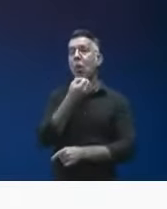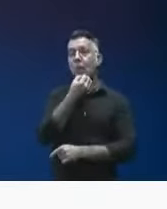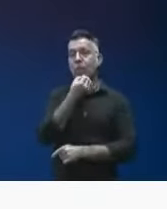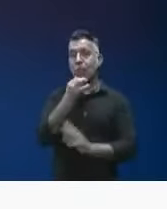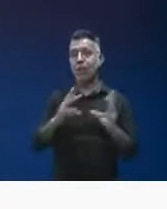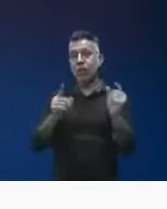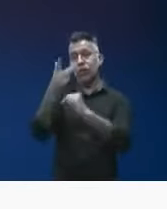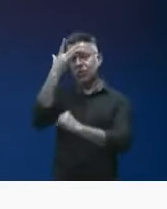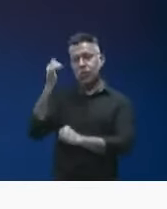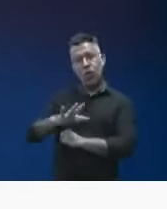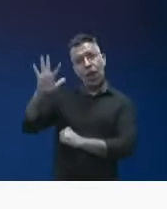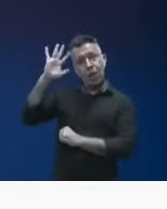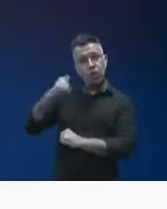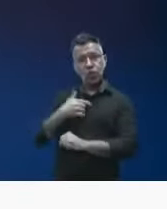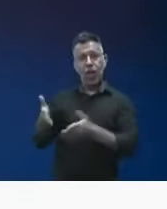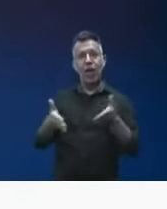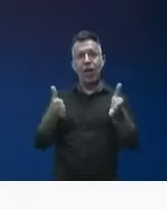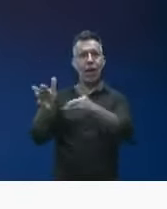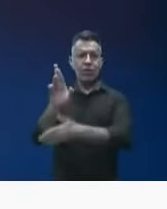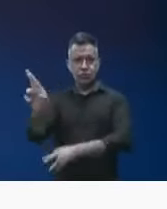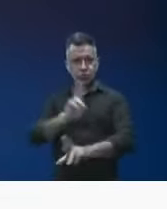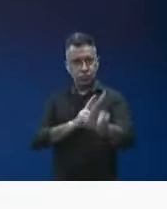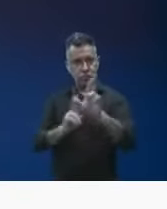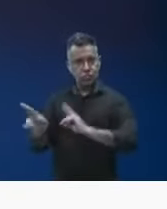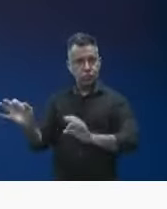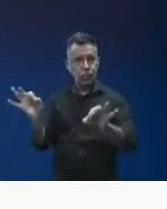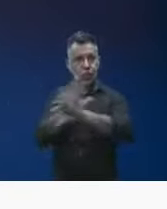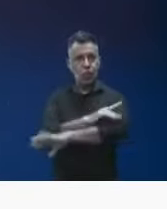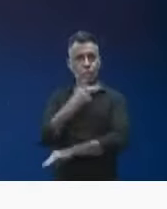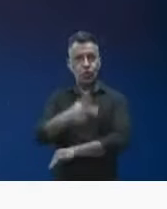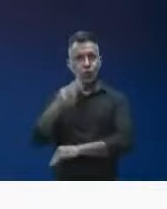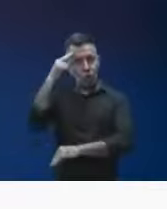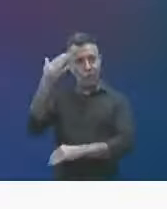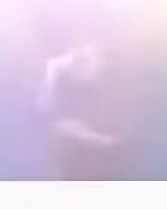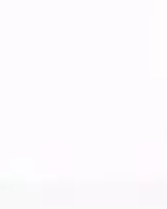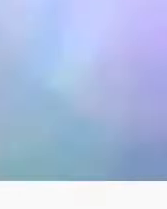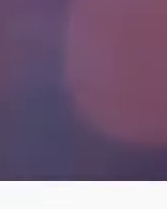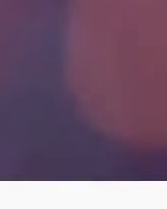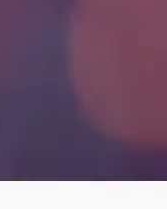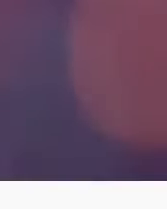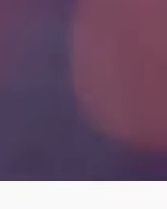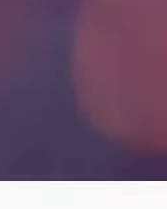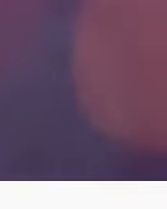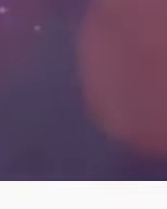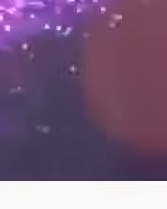oportunidade para as pessoas imaginarem caminhos e realizarem sonhos. Muito obrigado.